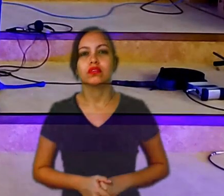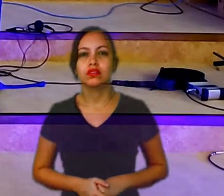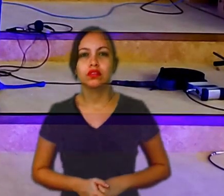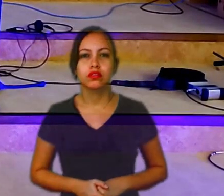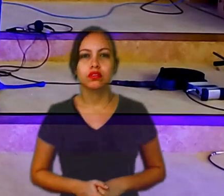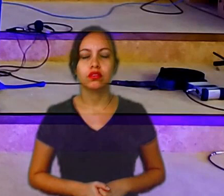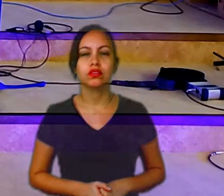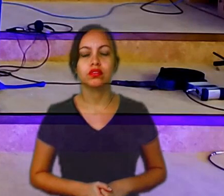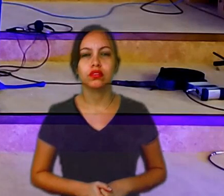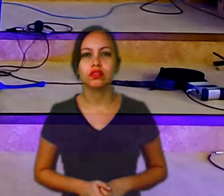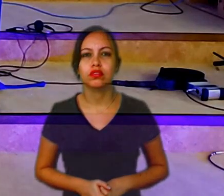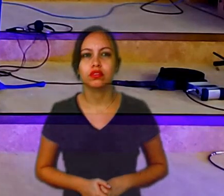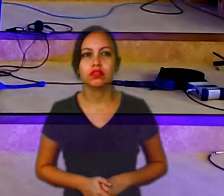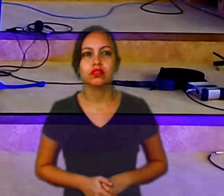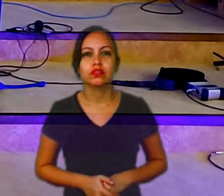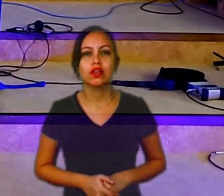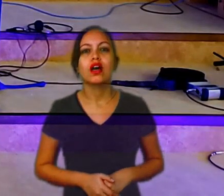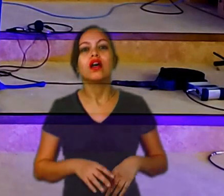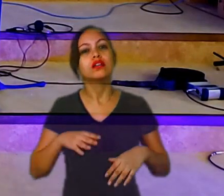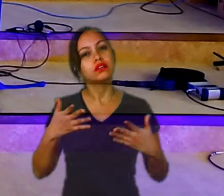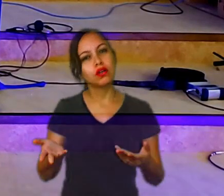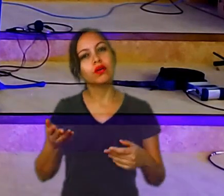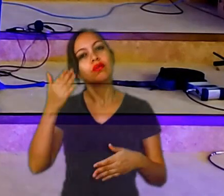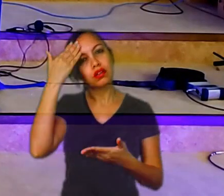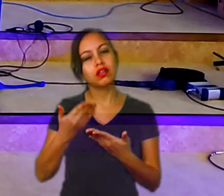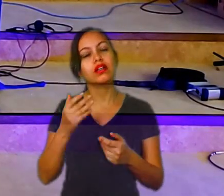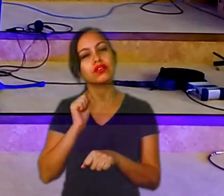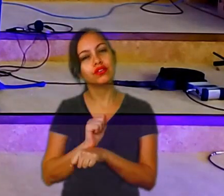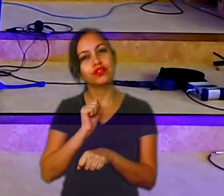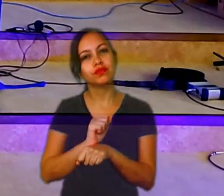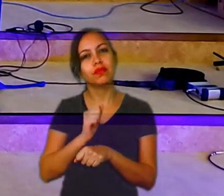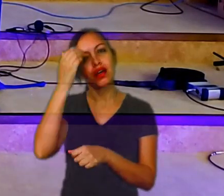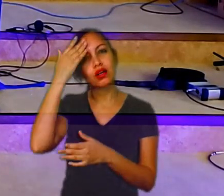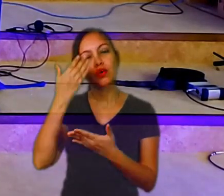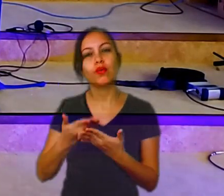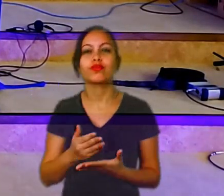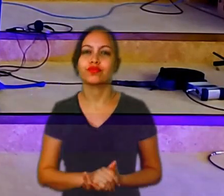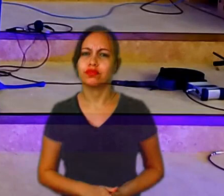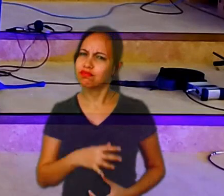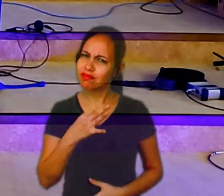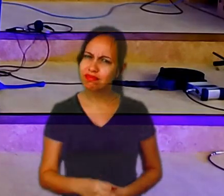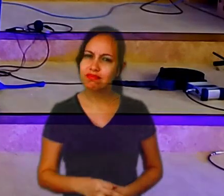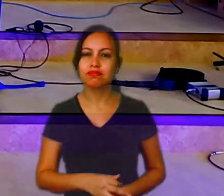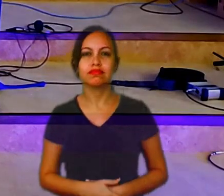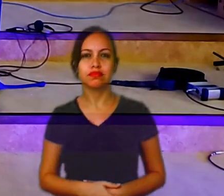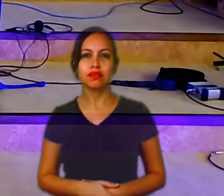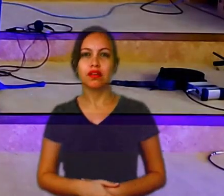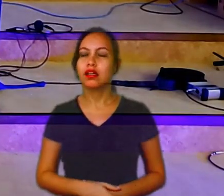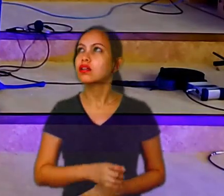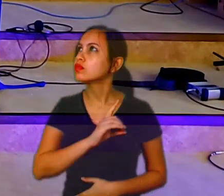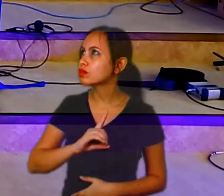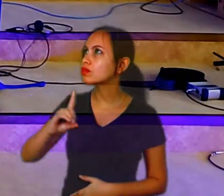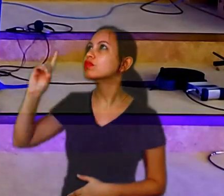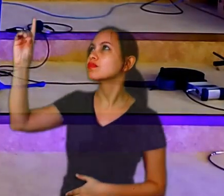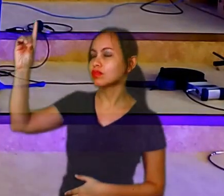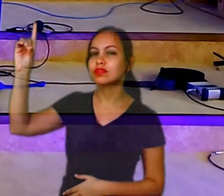Creiam, esperem, confiam e seja convicto, determinante no Deus